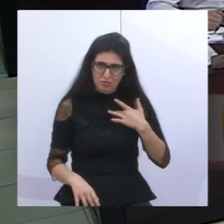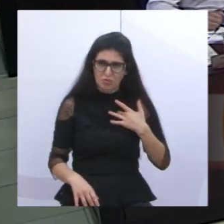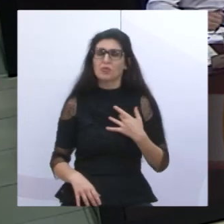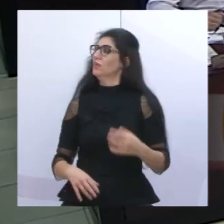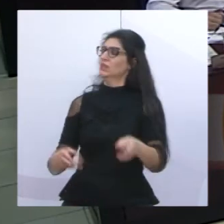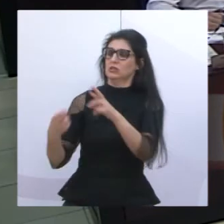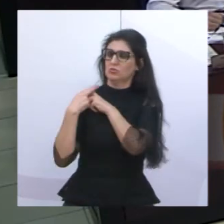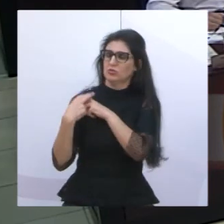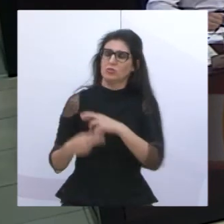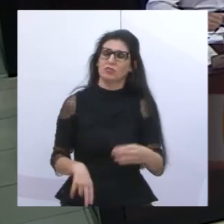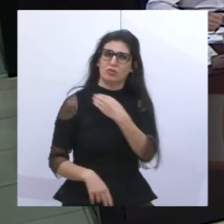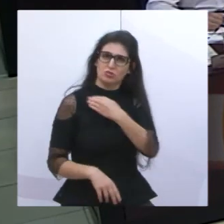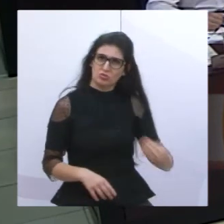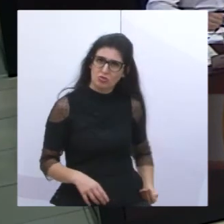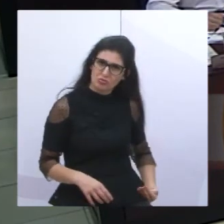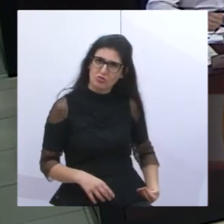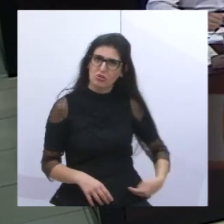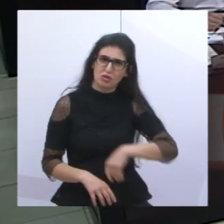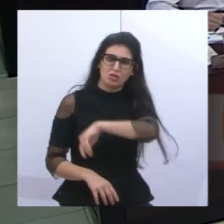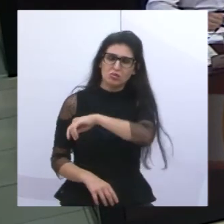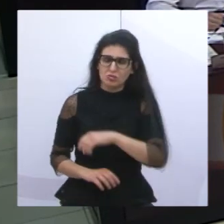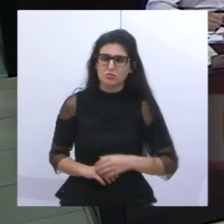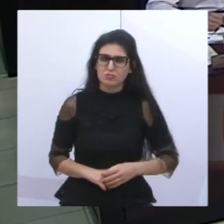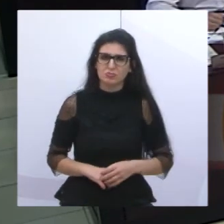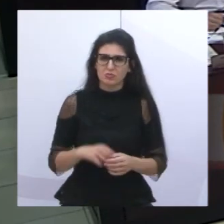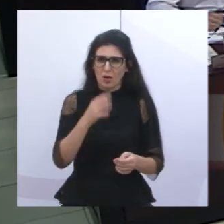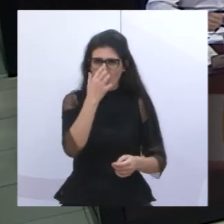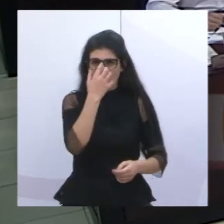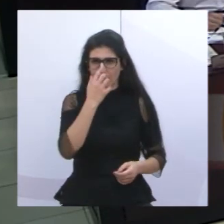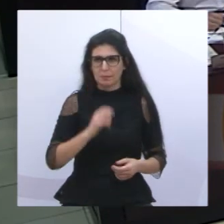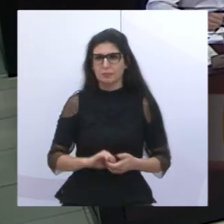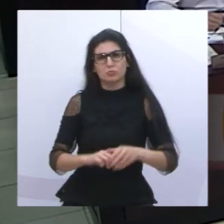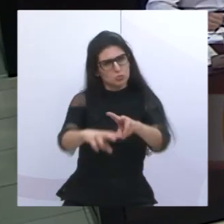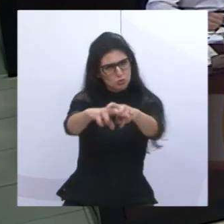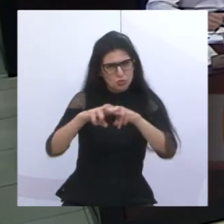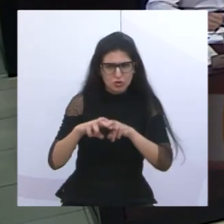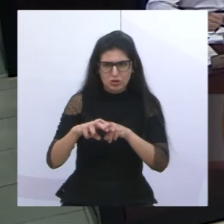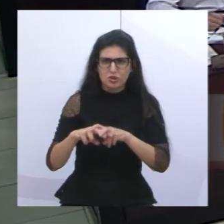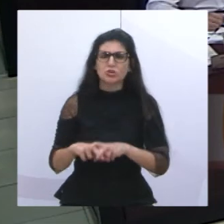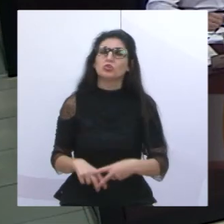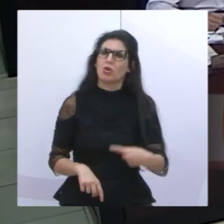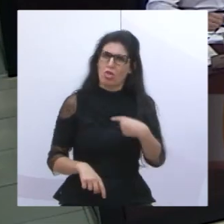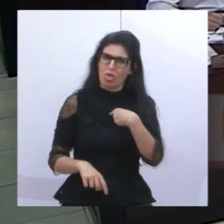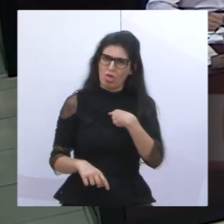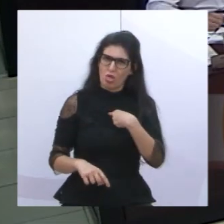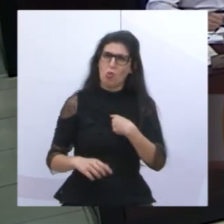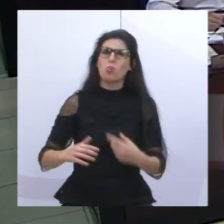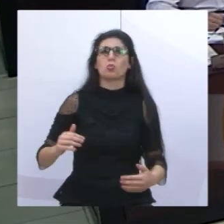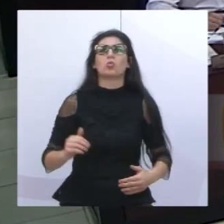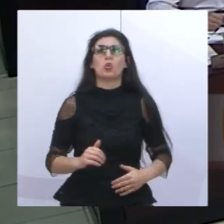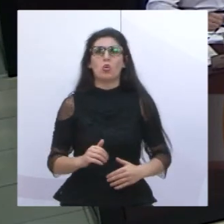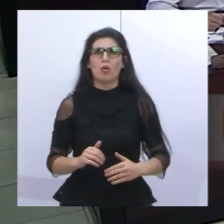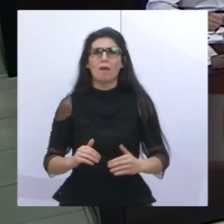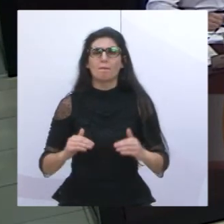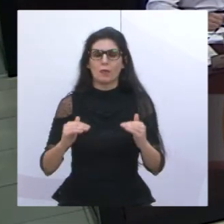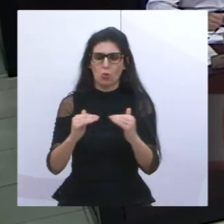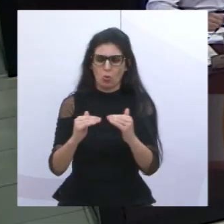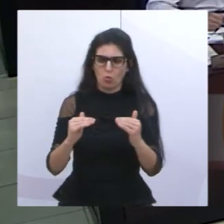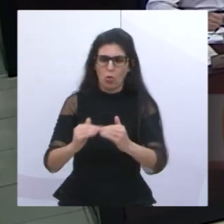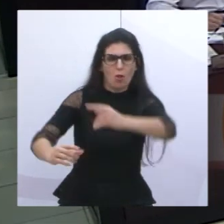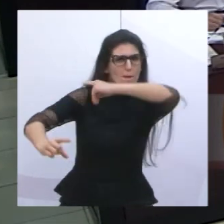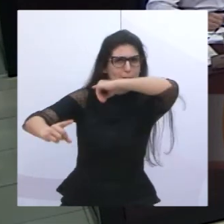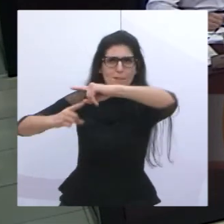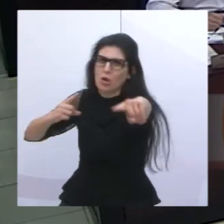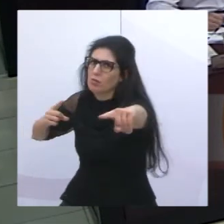município, sim, é dever do Estado e federal. Por isso eu não vejo razão, então eu sou favorável ao veto.